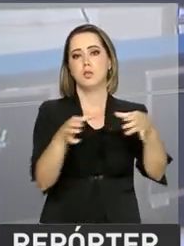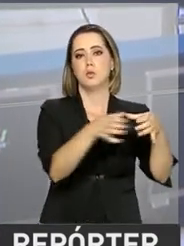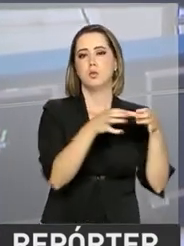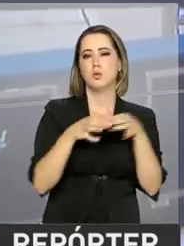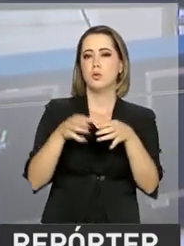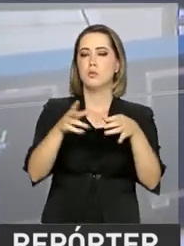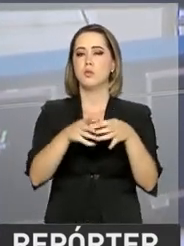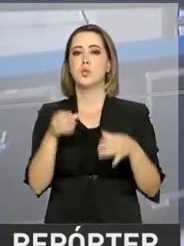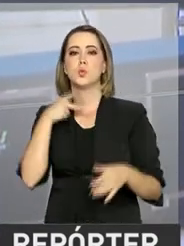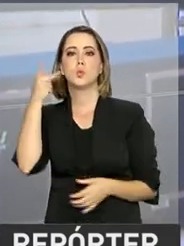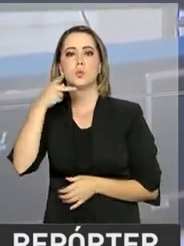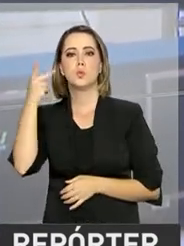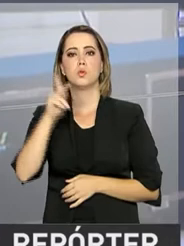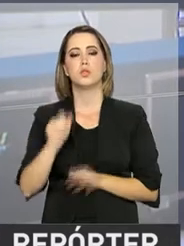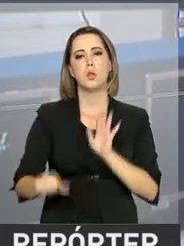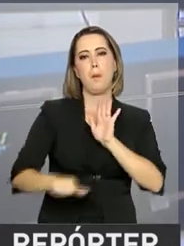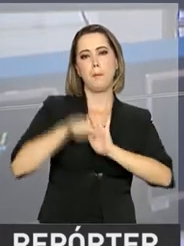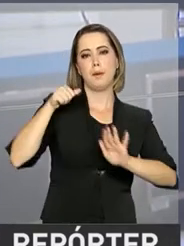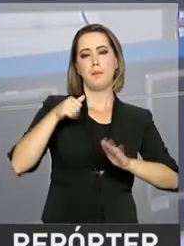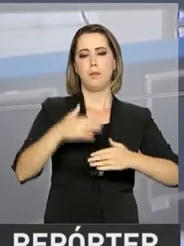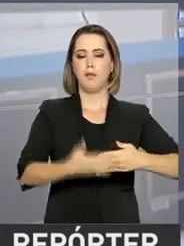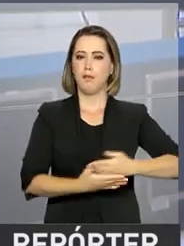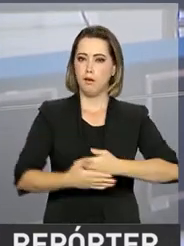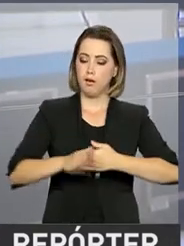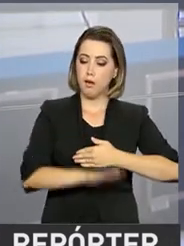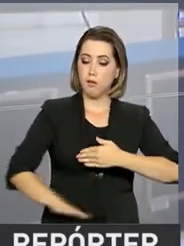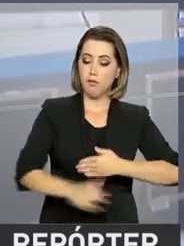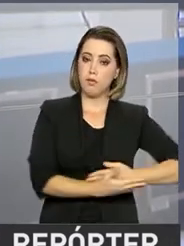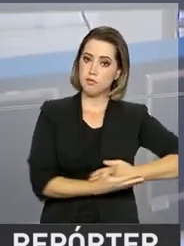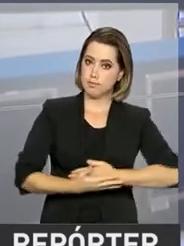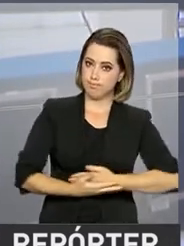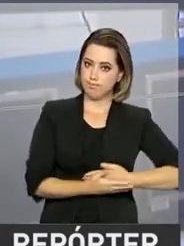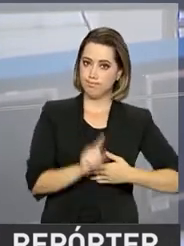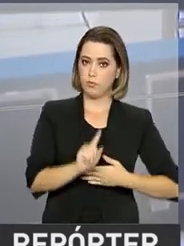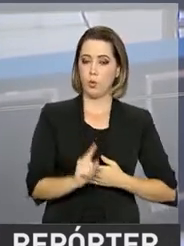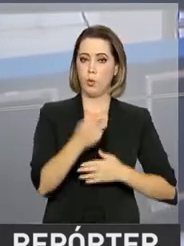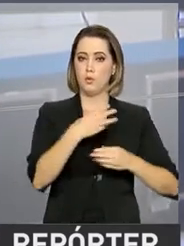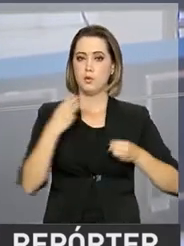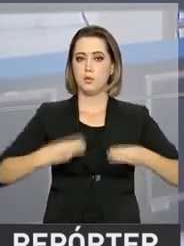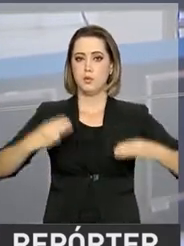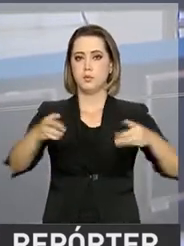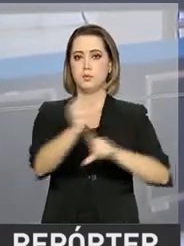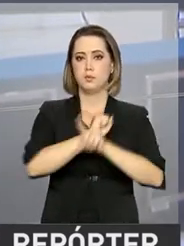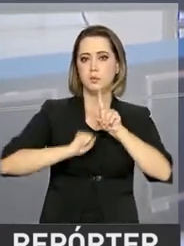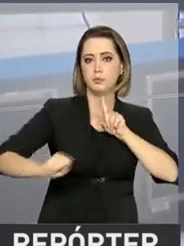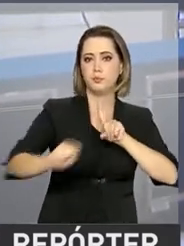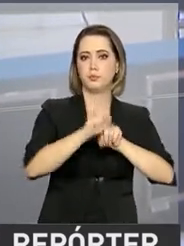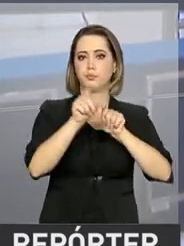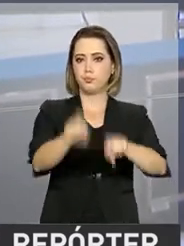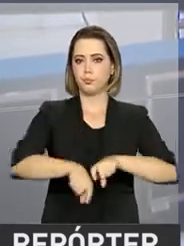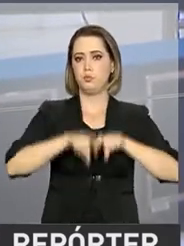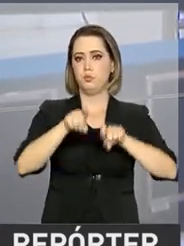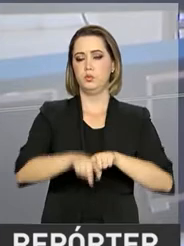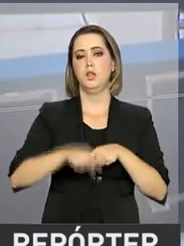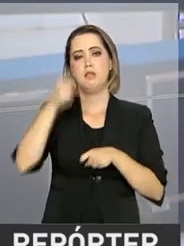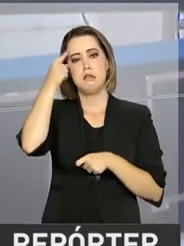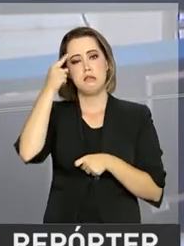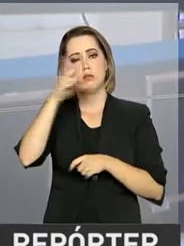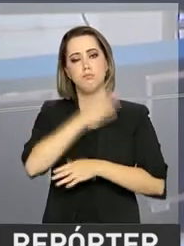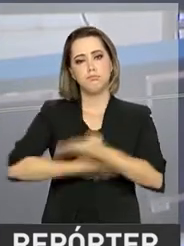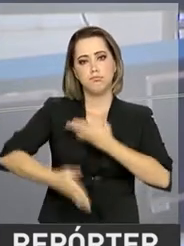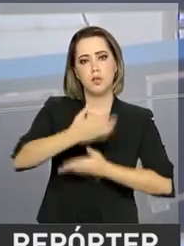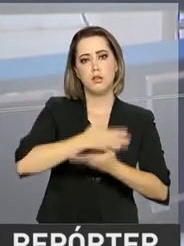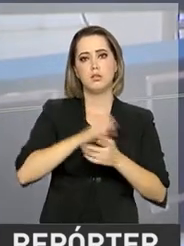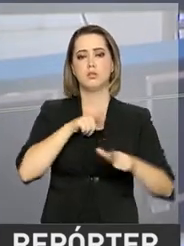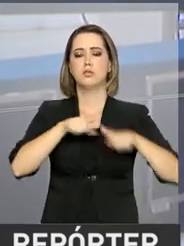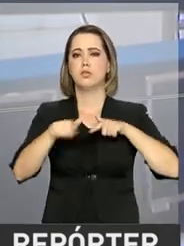Primeira Infância. O comitê será coordenado pelo Ministério do Desenvolvimento Social e Agrário. A ideia é articular as ações